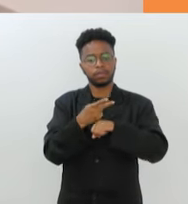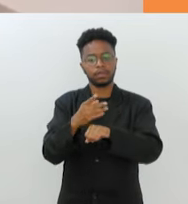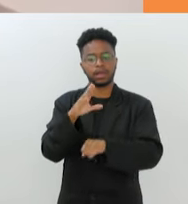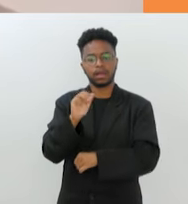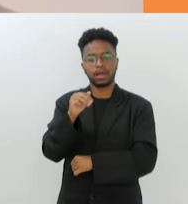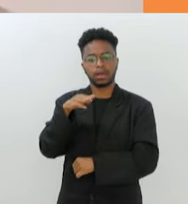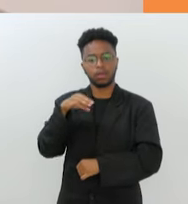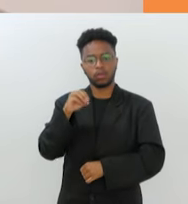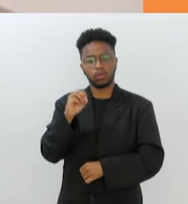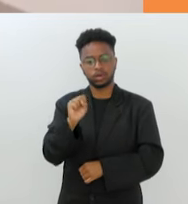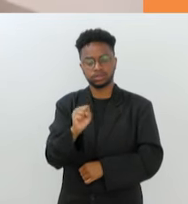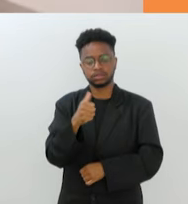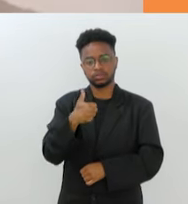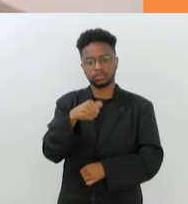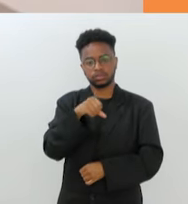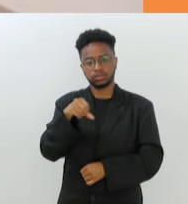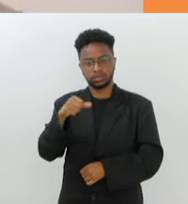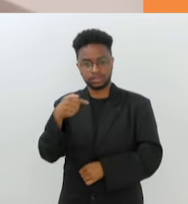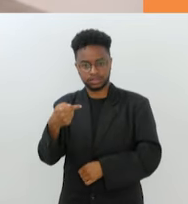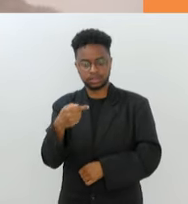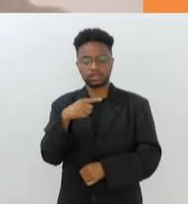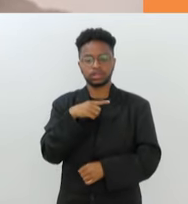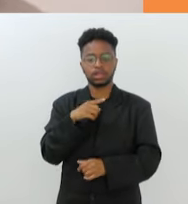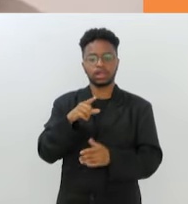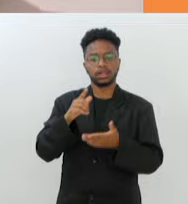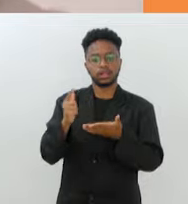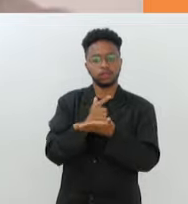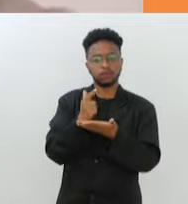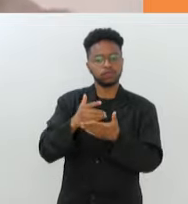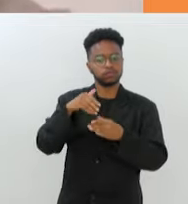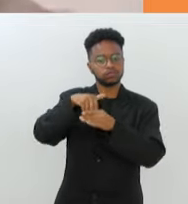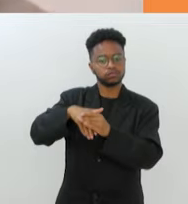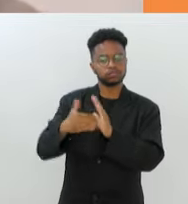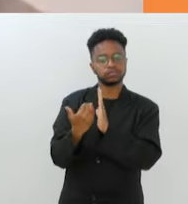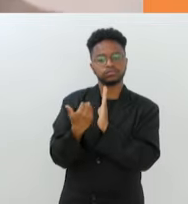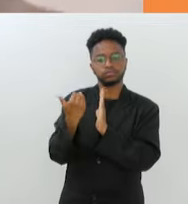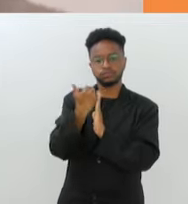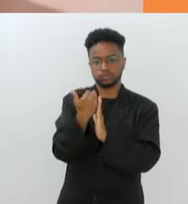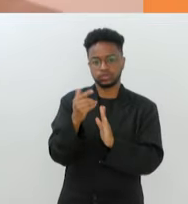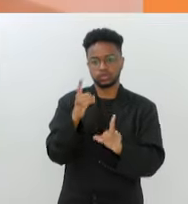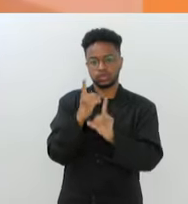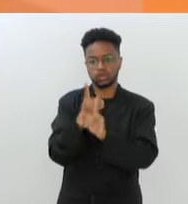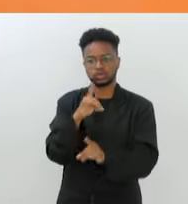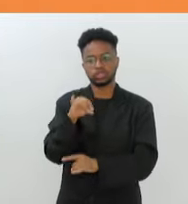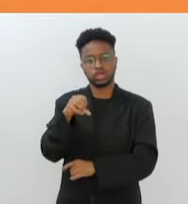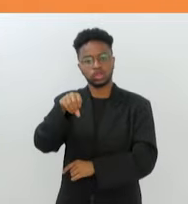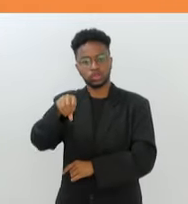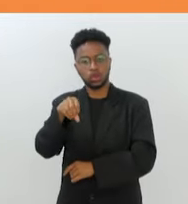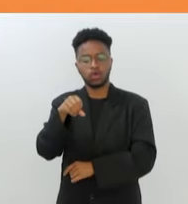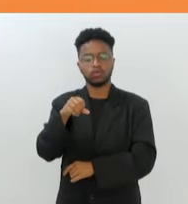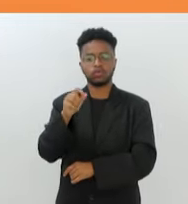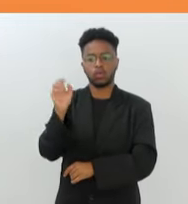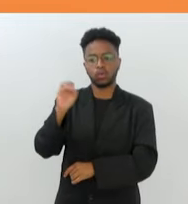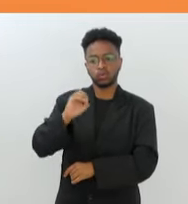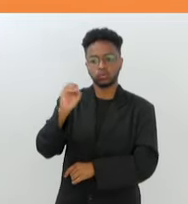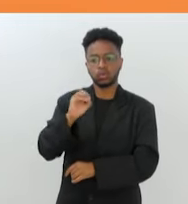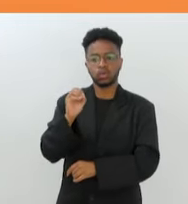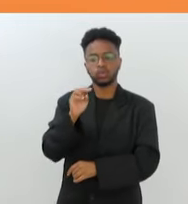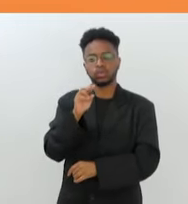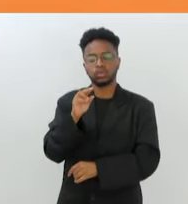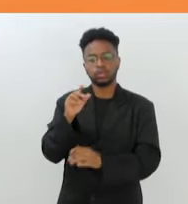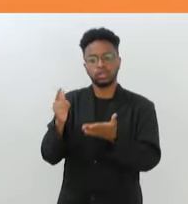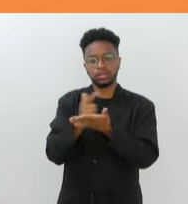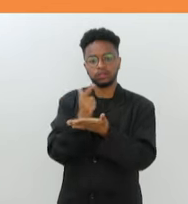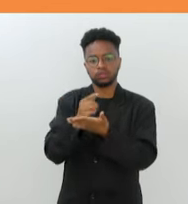1997. A obra mais votada pelo público do CCBB para o encontro do dia 9 de outubro foi o livro